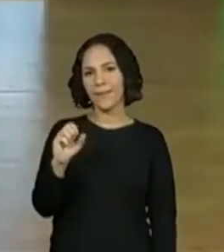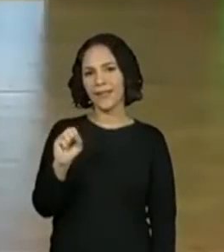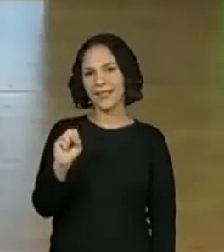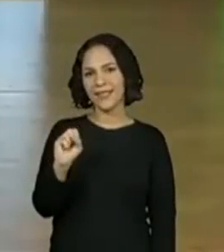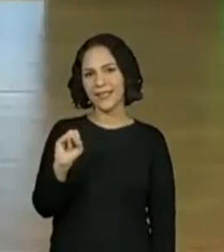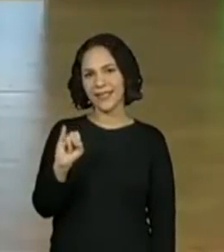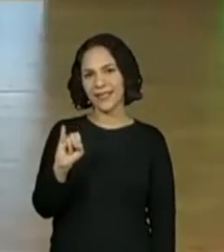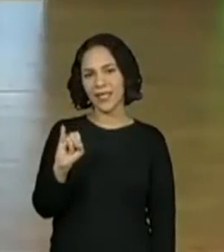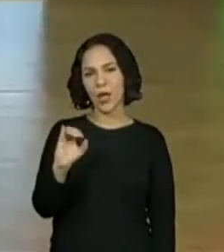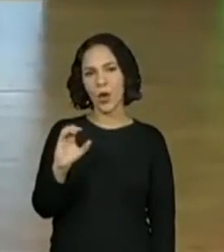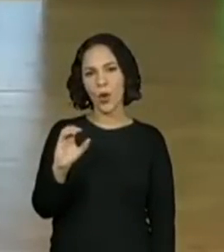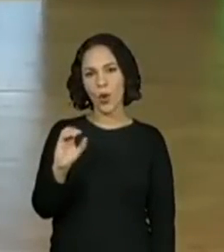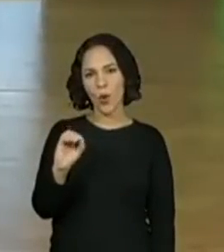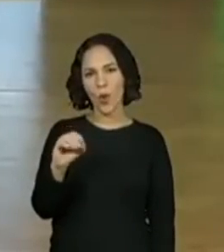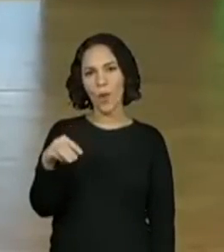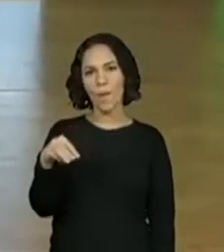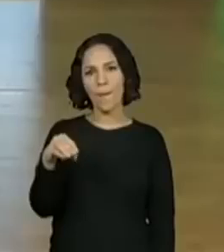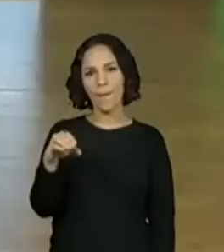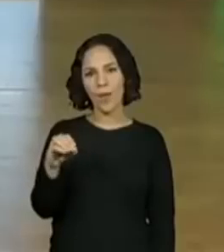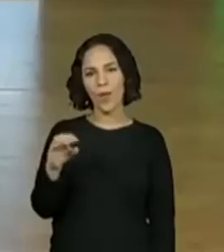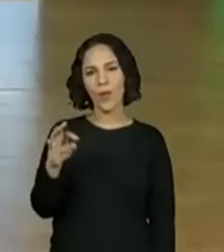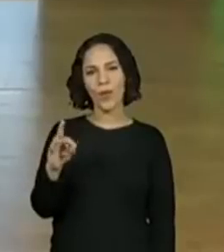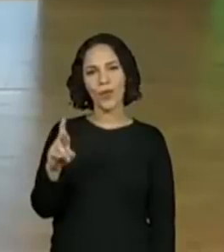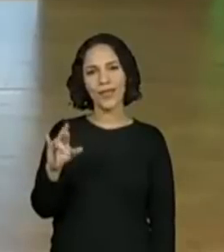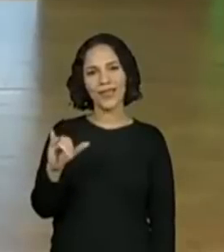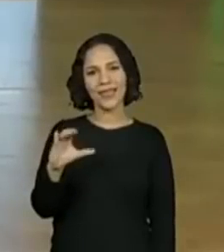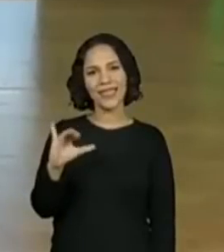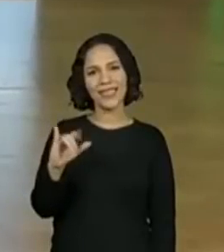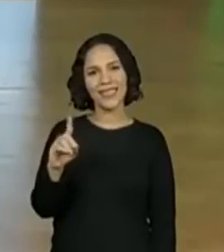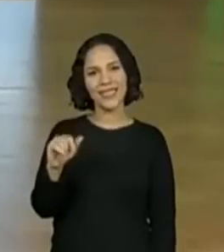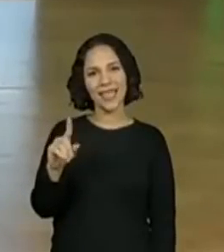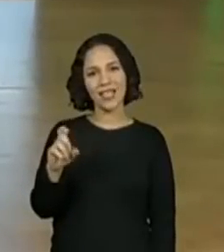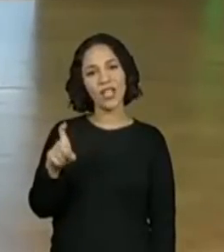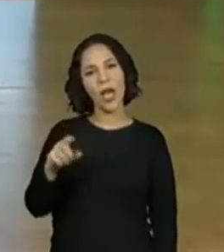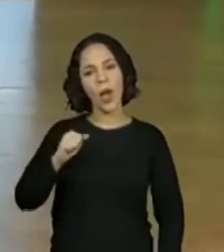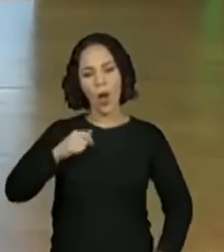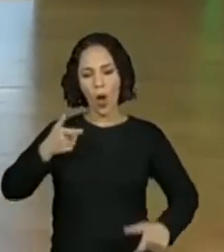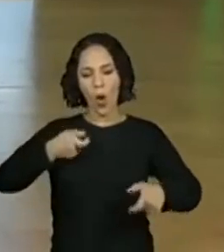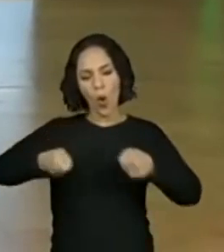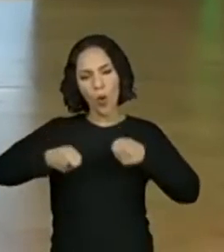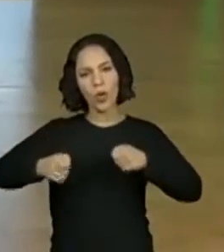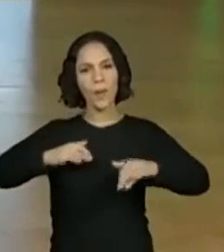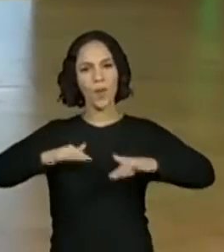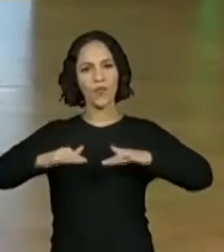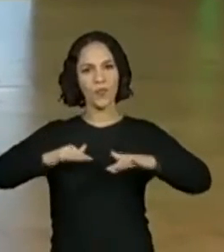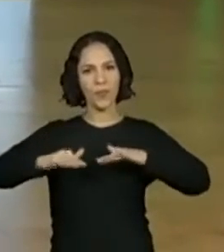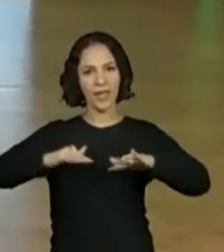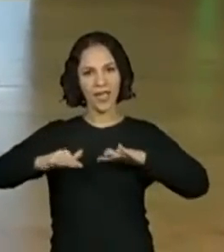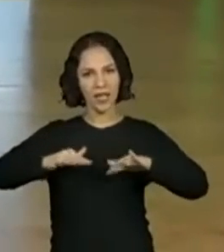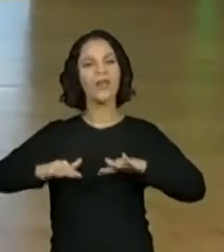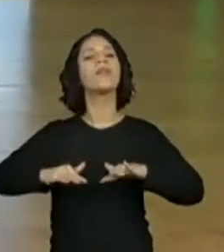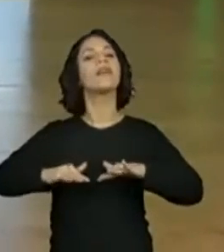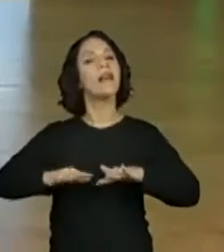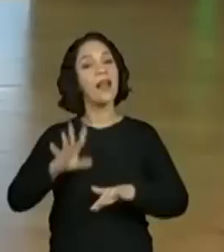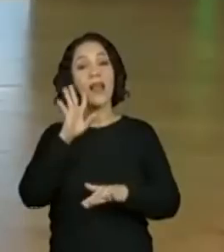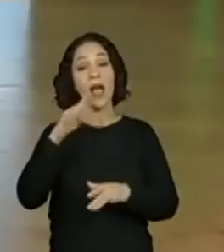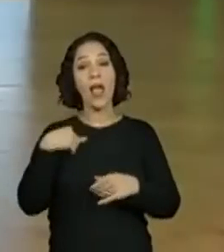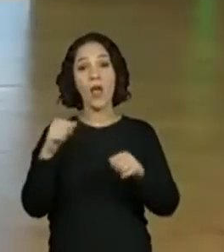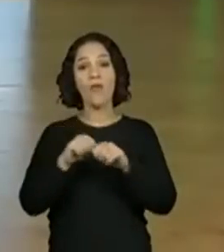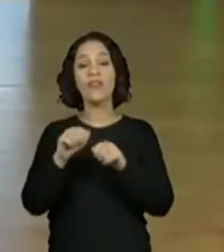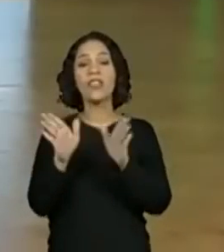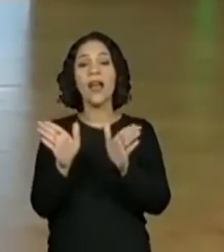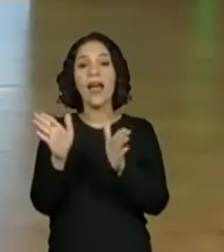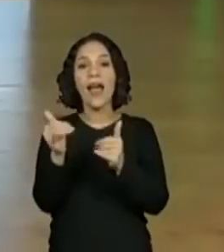mesmo. Equilíbrio. É isso Ó, mesmo. A Pro Cristina falou que o dado dá pra fazer com caixa de leite, dá mesmo. Essa eu fiz Verdade. Com uma caixa